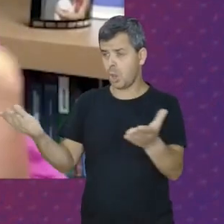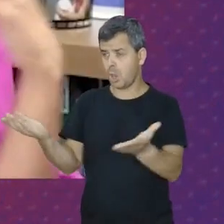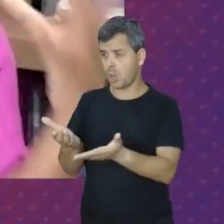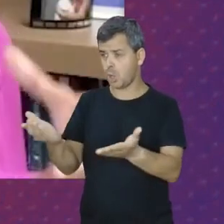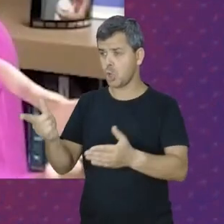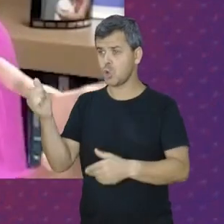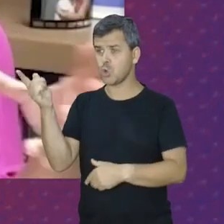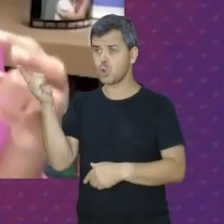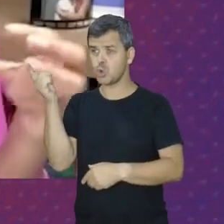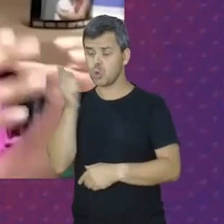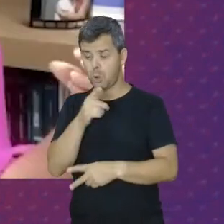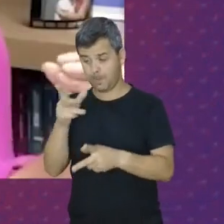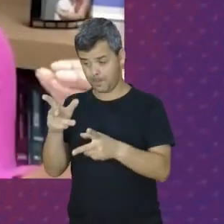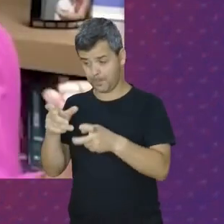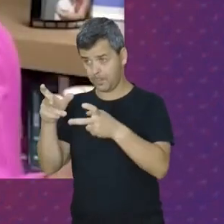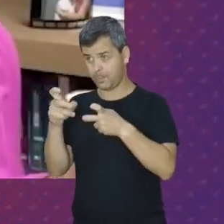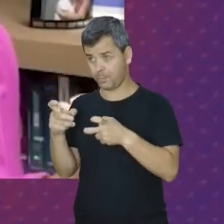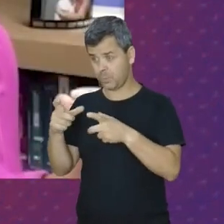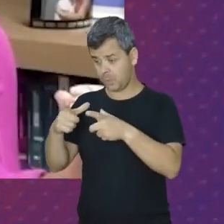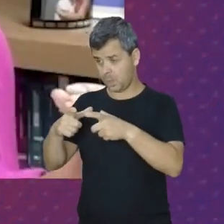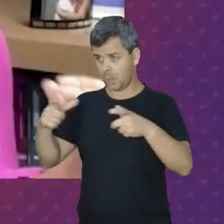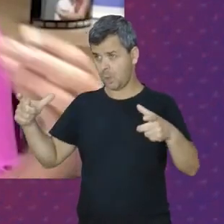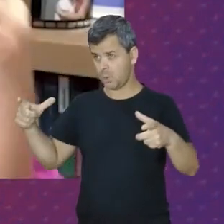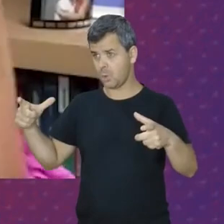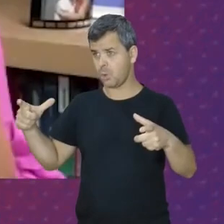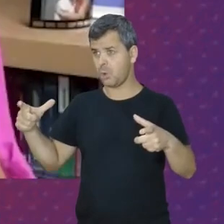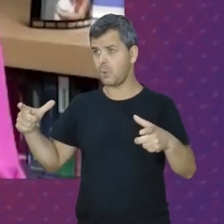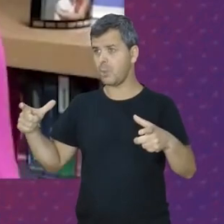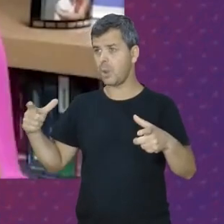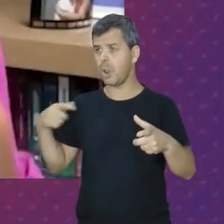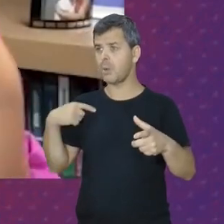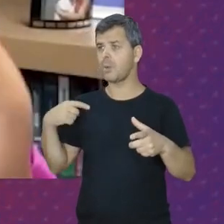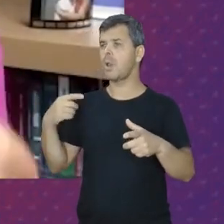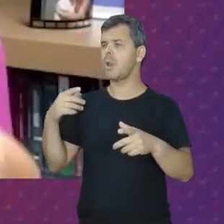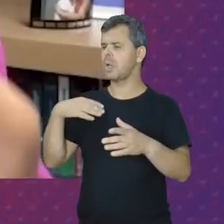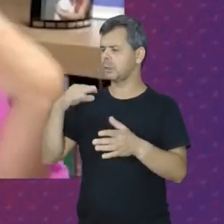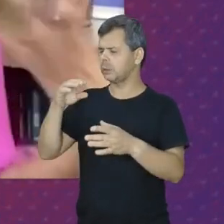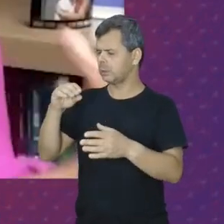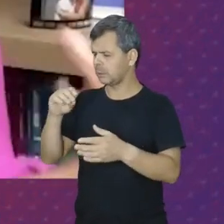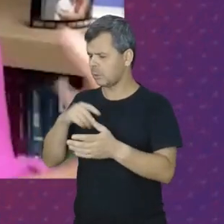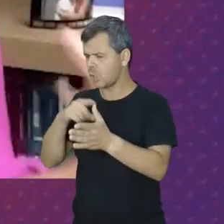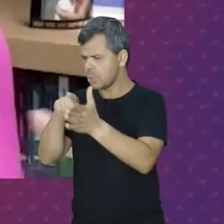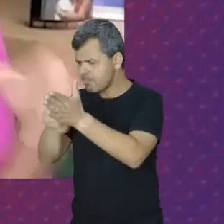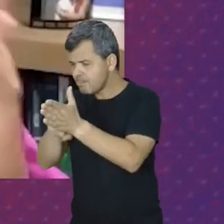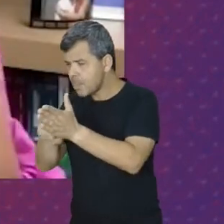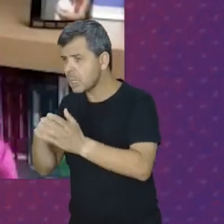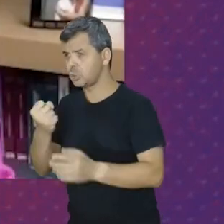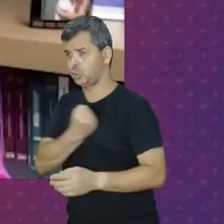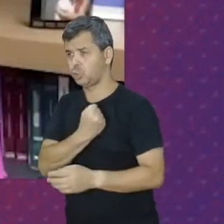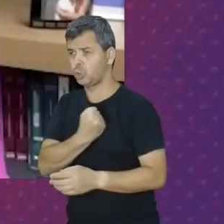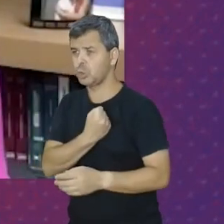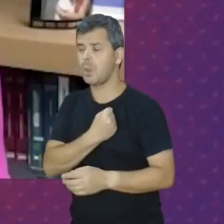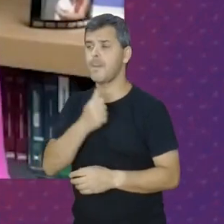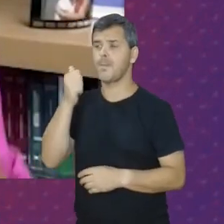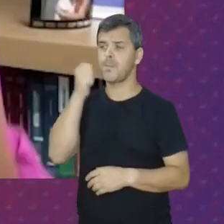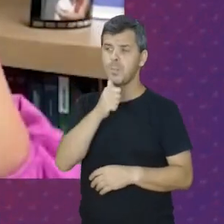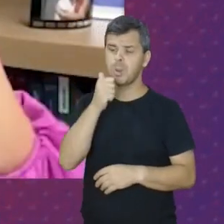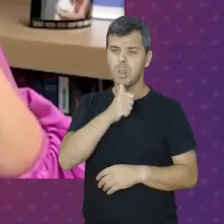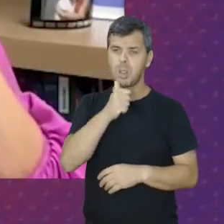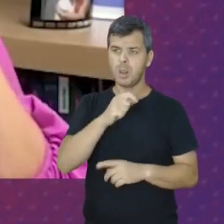gente consegue observar uma ampliação concreta em dados, em números dessas